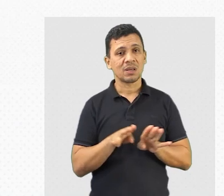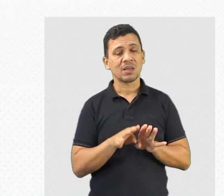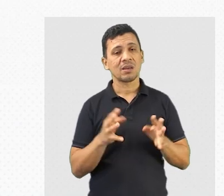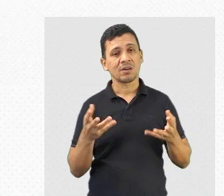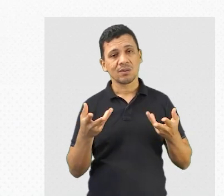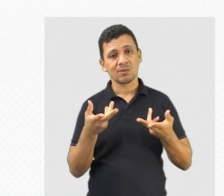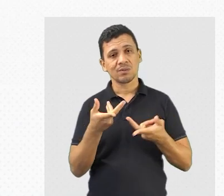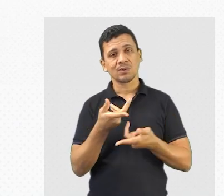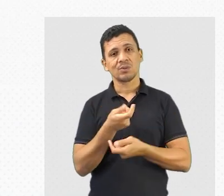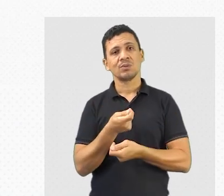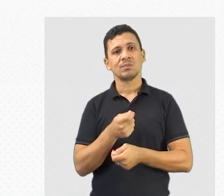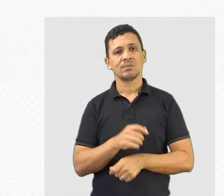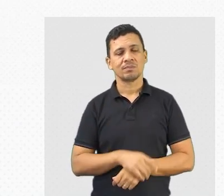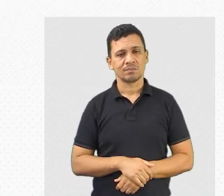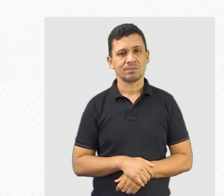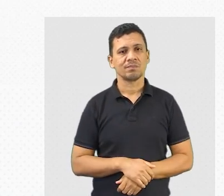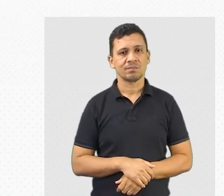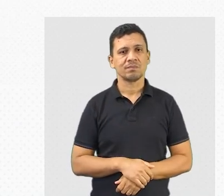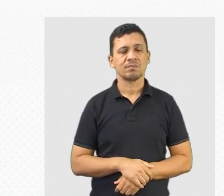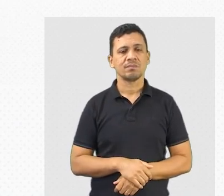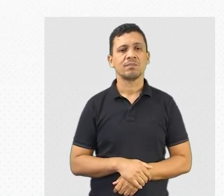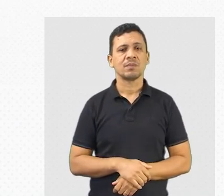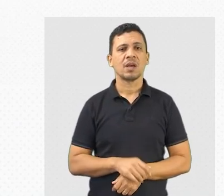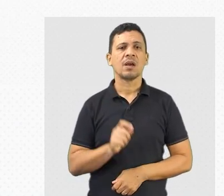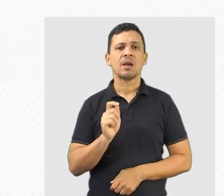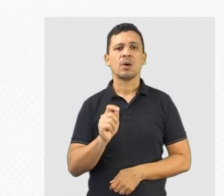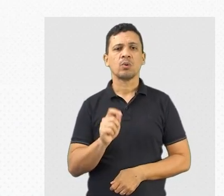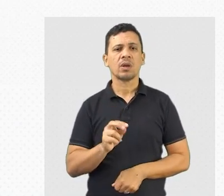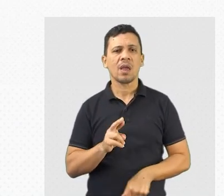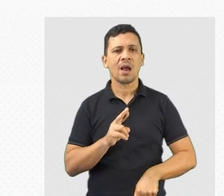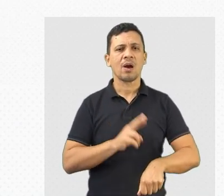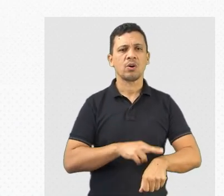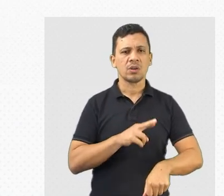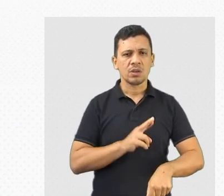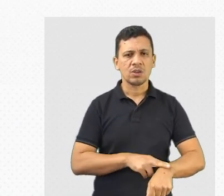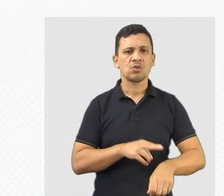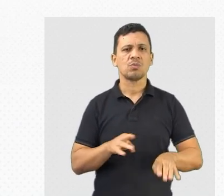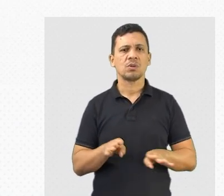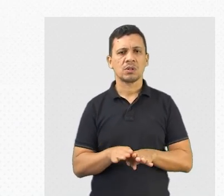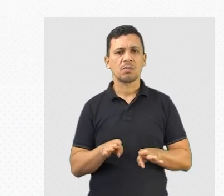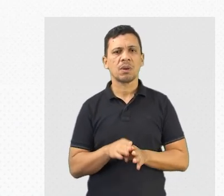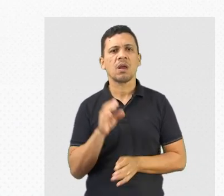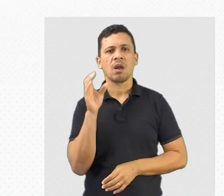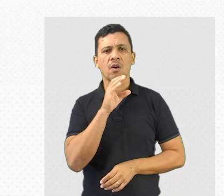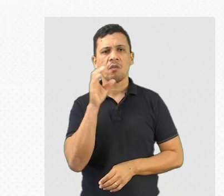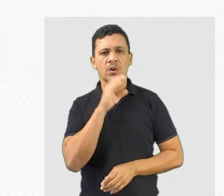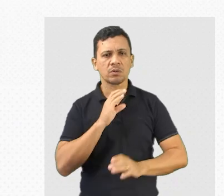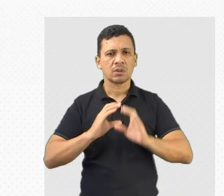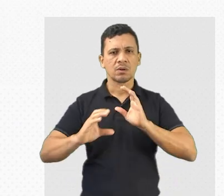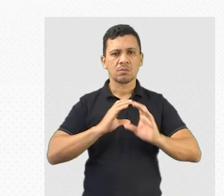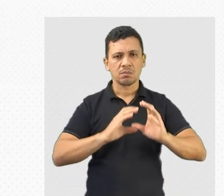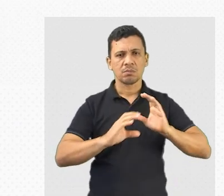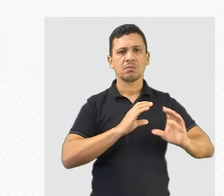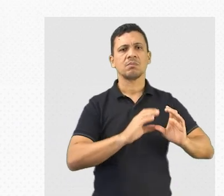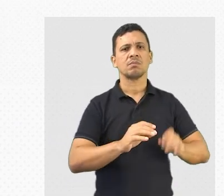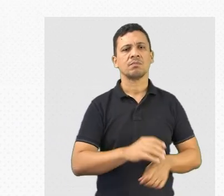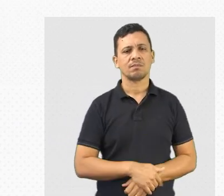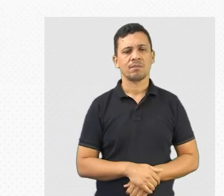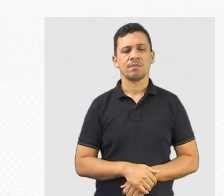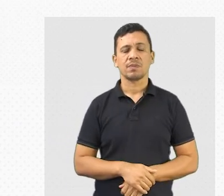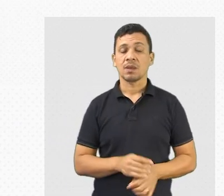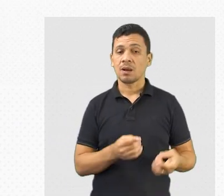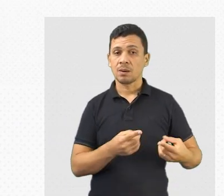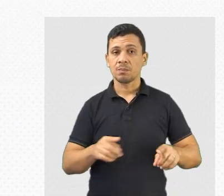é a fluência? A fluência está associada ao ritmo e à velocidade com a qual você se comunica. E a música,